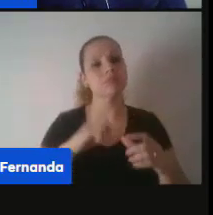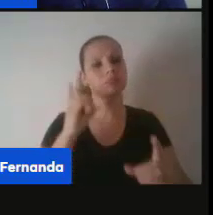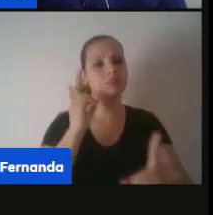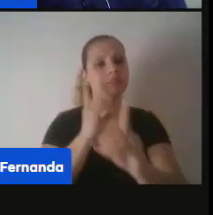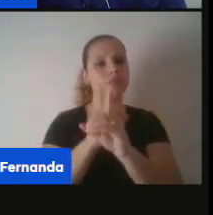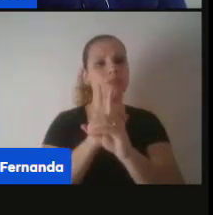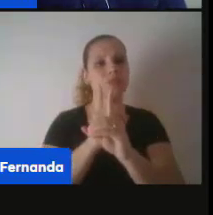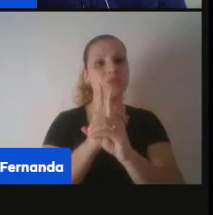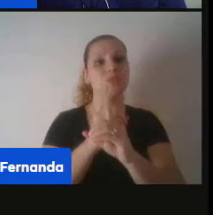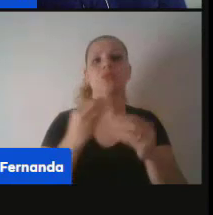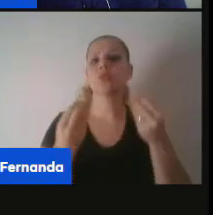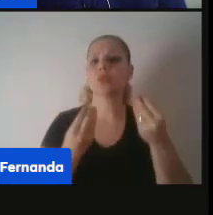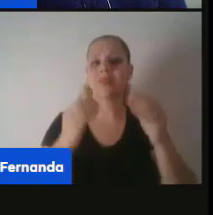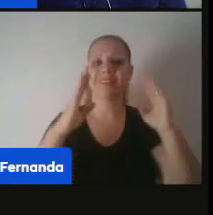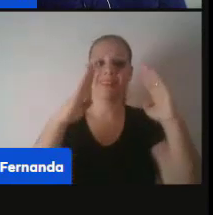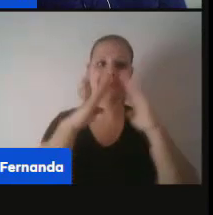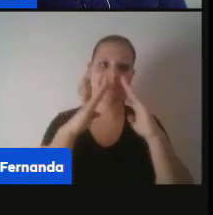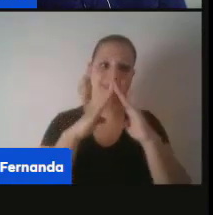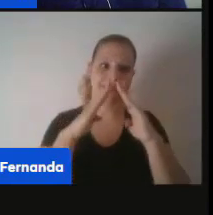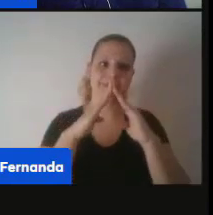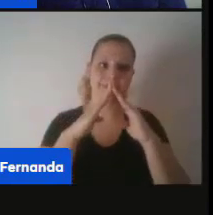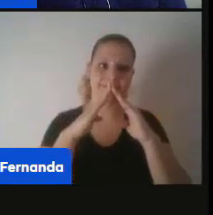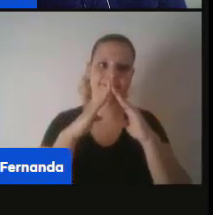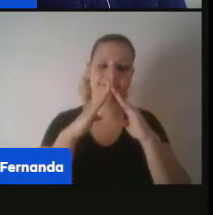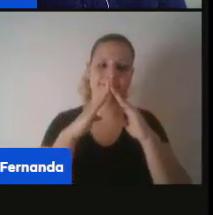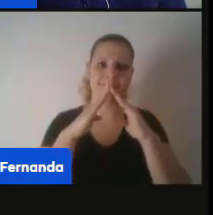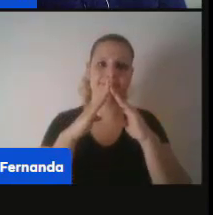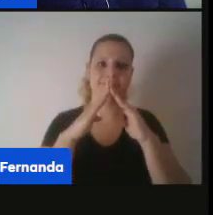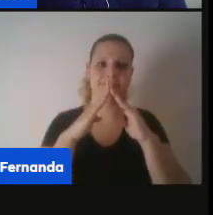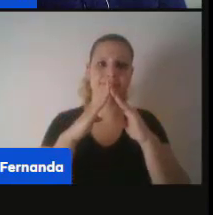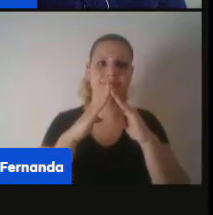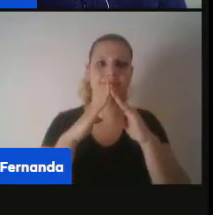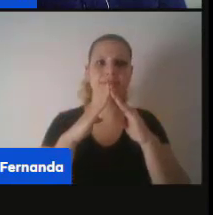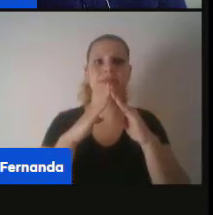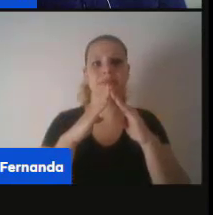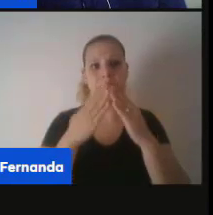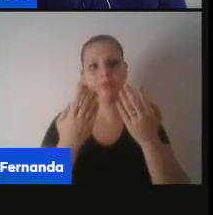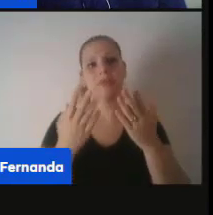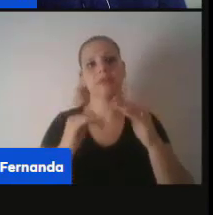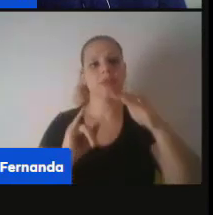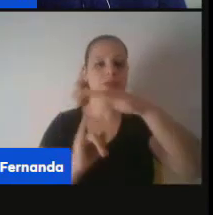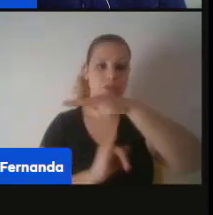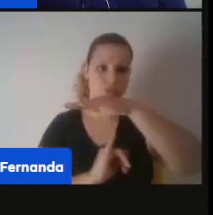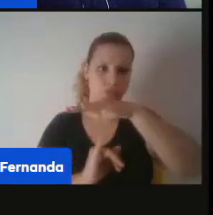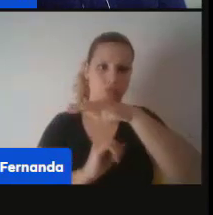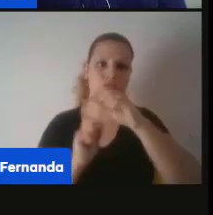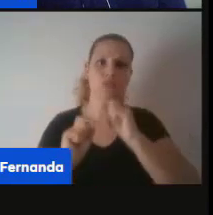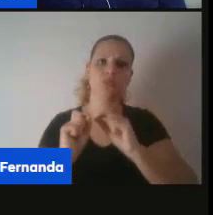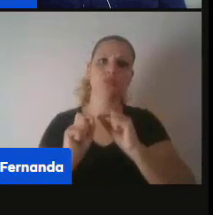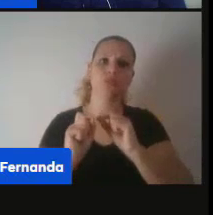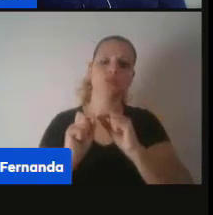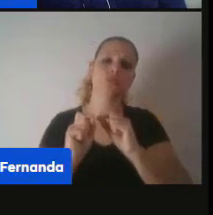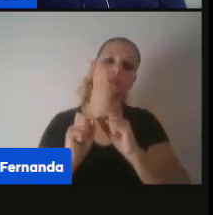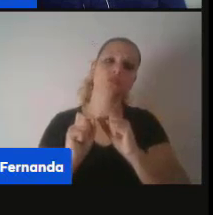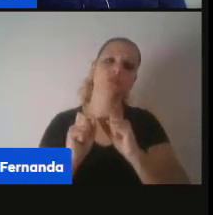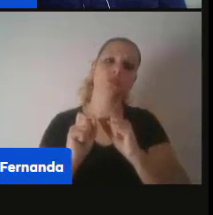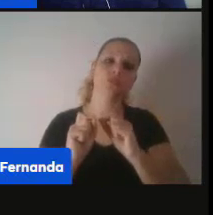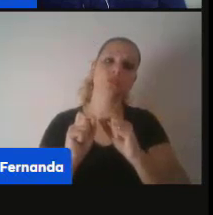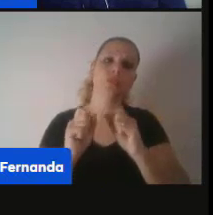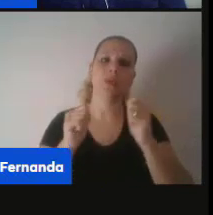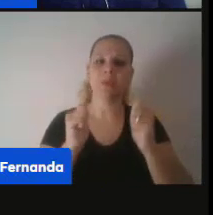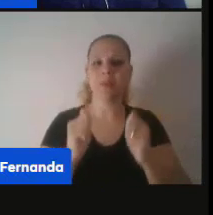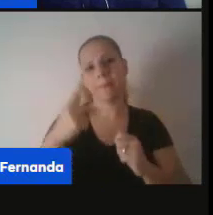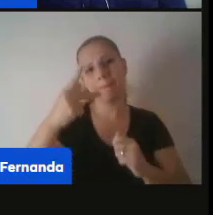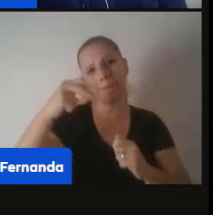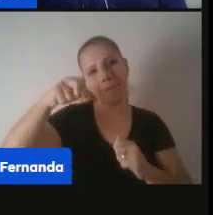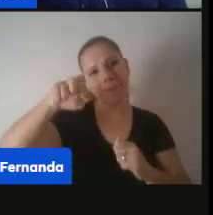em residências, tá? Foi encontrado em instituições. Então, a gente pode destacar aí pneu,